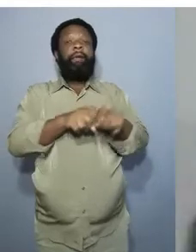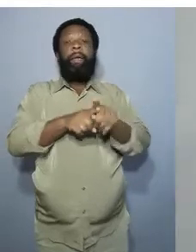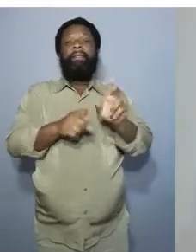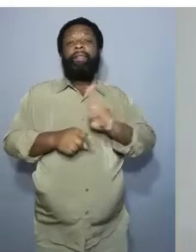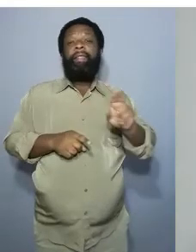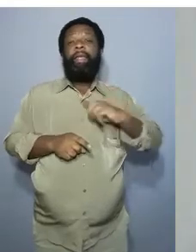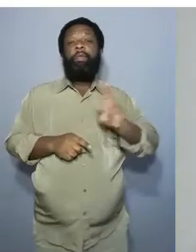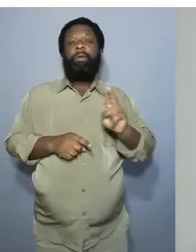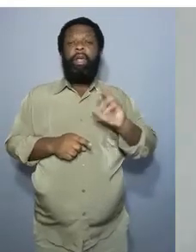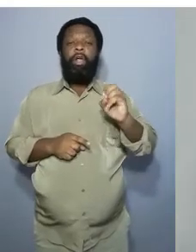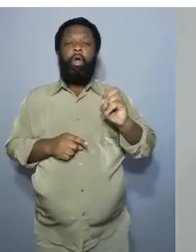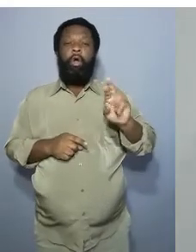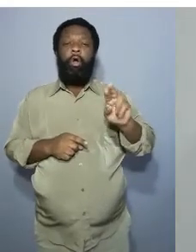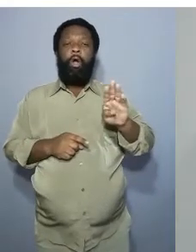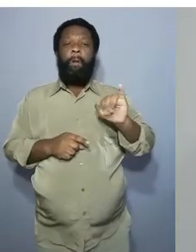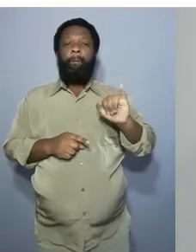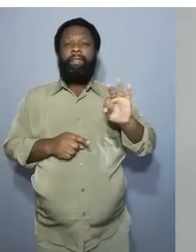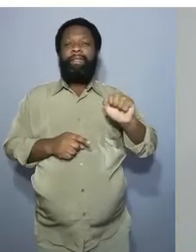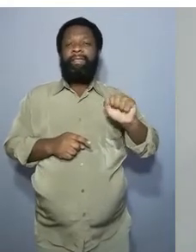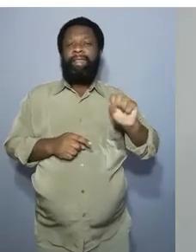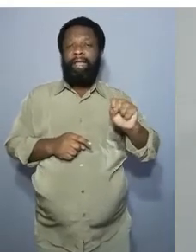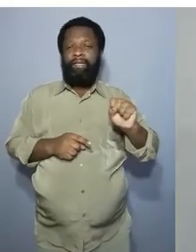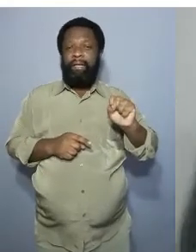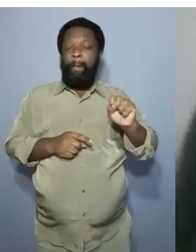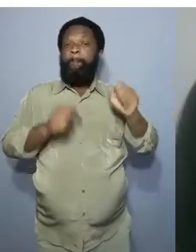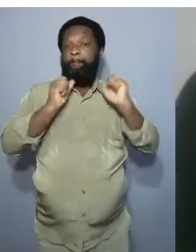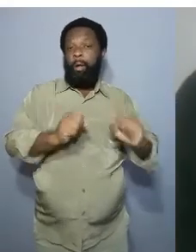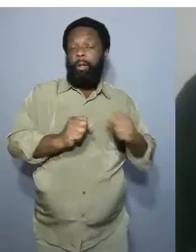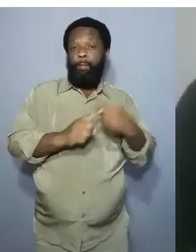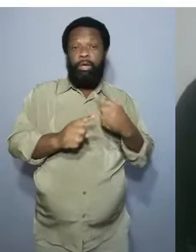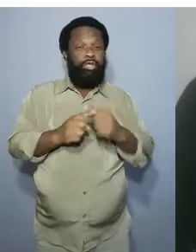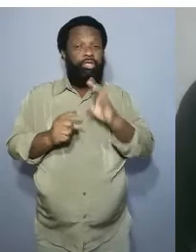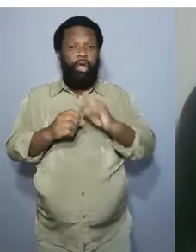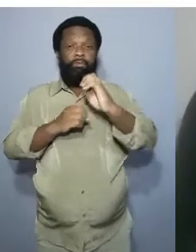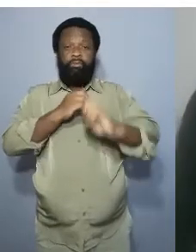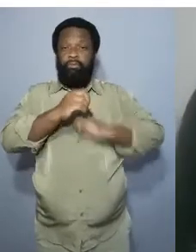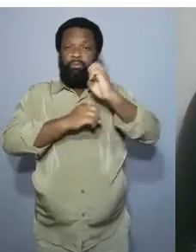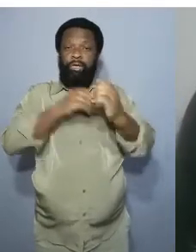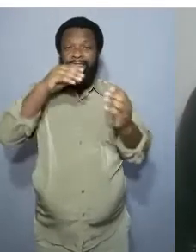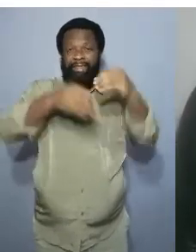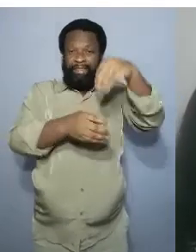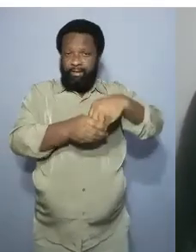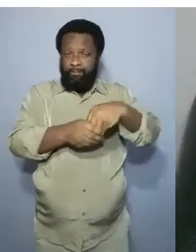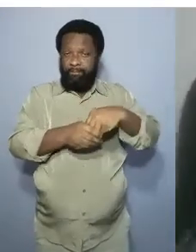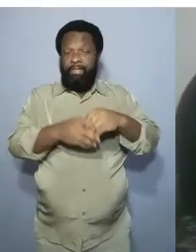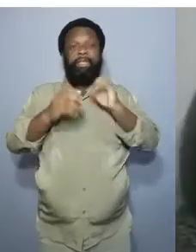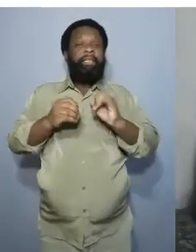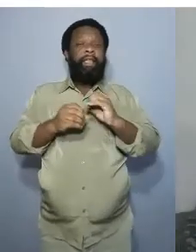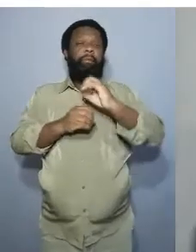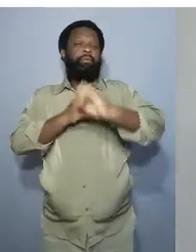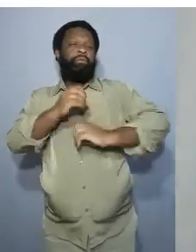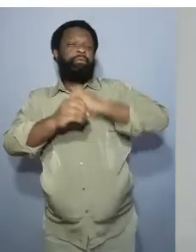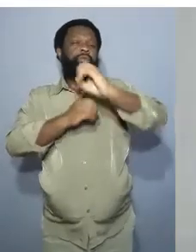elas também recebem o nome de órbitas permitidas, porque eles só podem se movimentar dentro dessas camadas. E quando